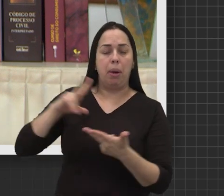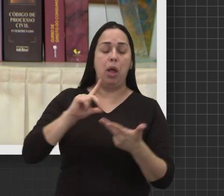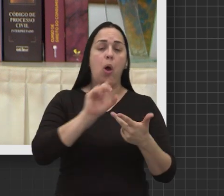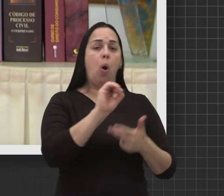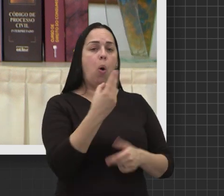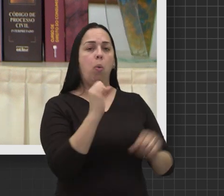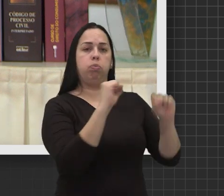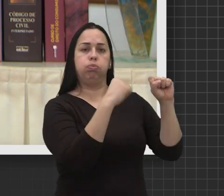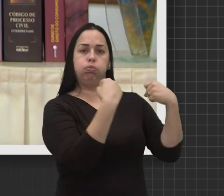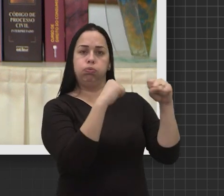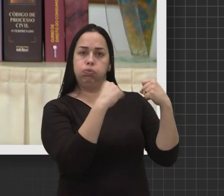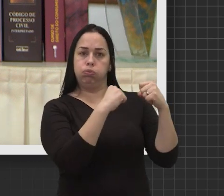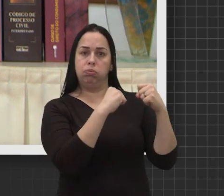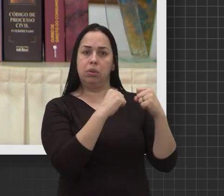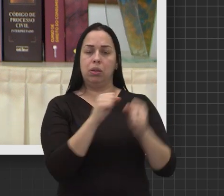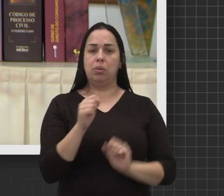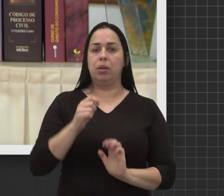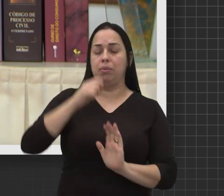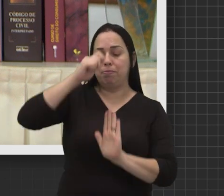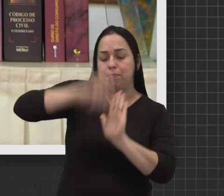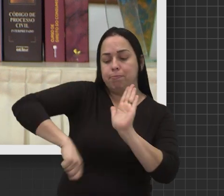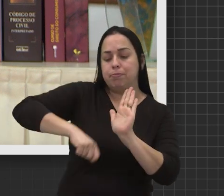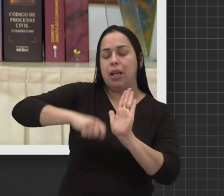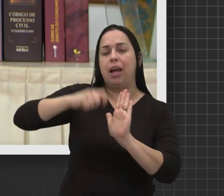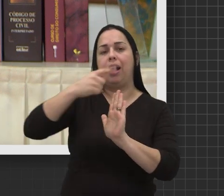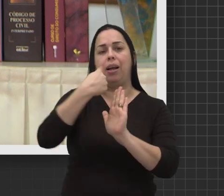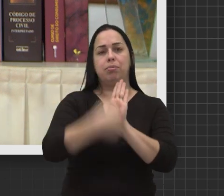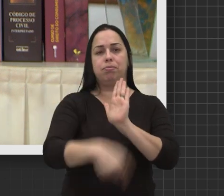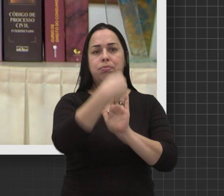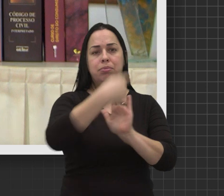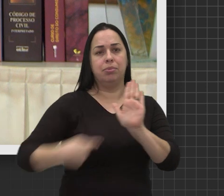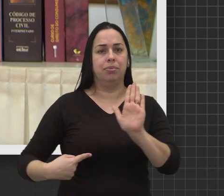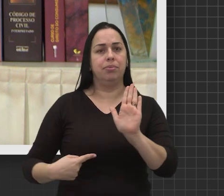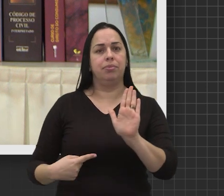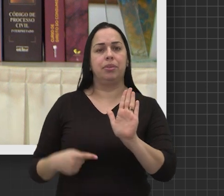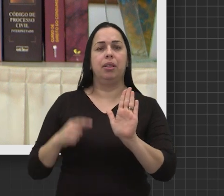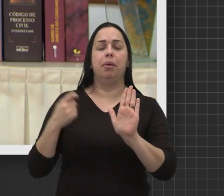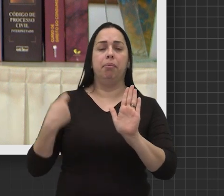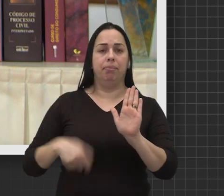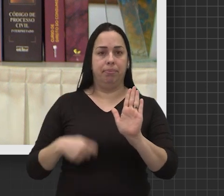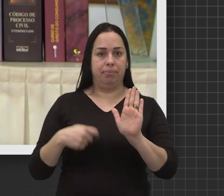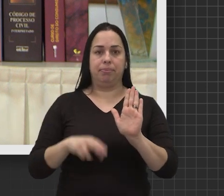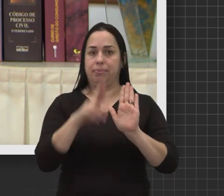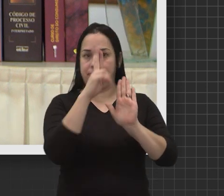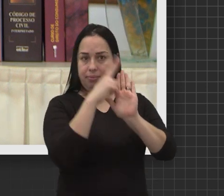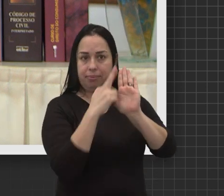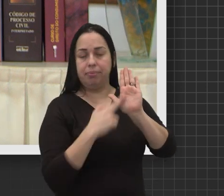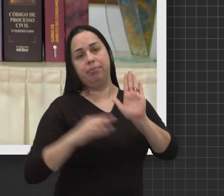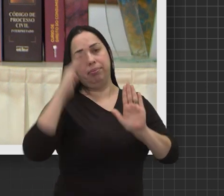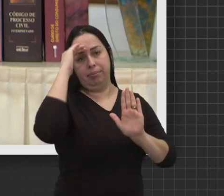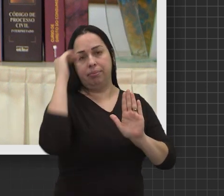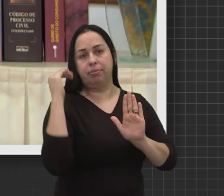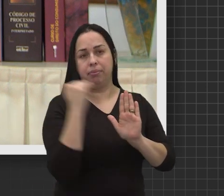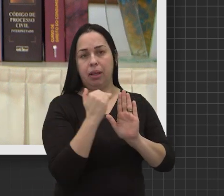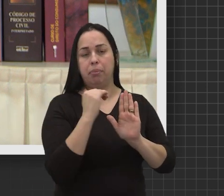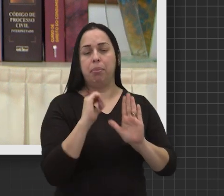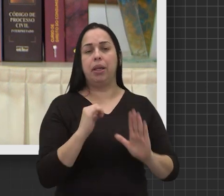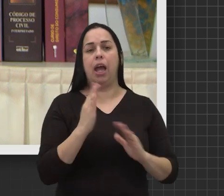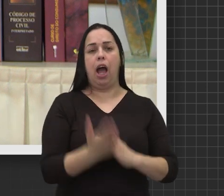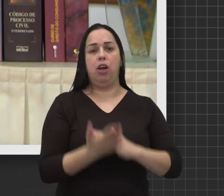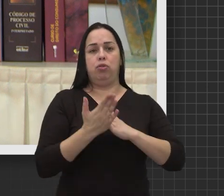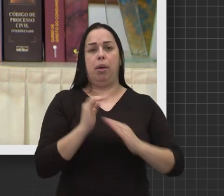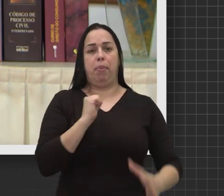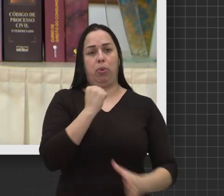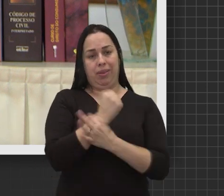academias, os cancelamentos desse plano, eles devem seguir algumas regrinhas para a própria proteção do